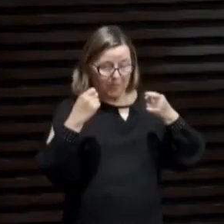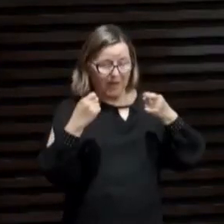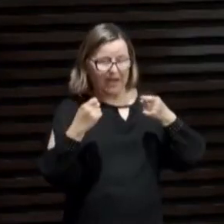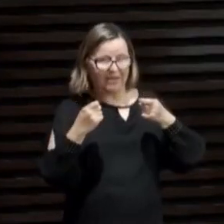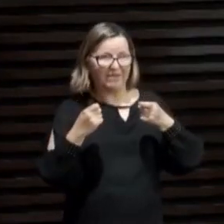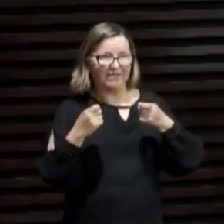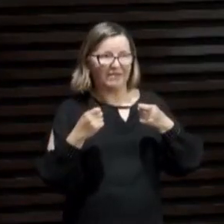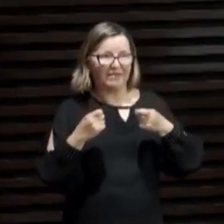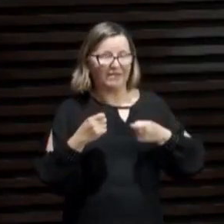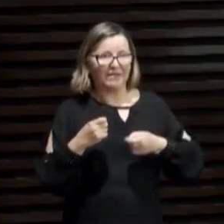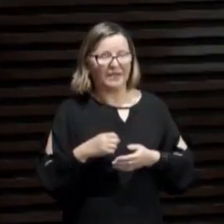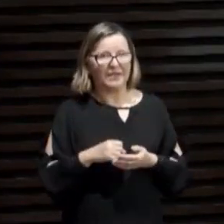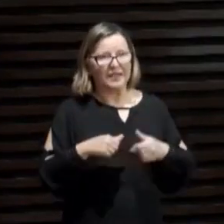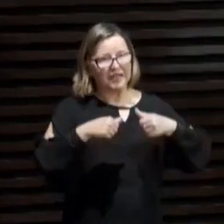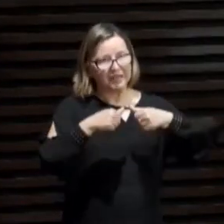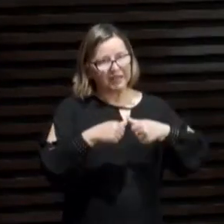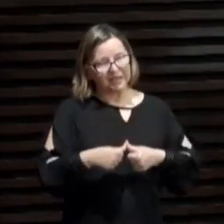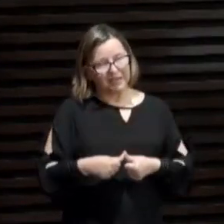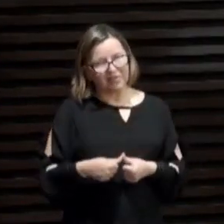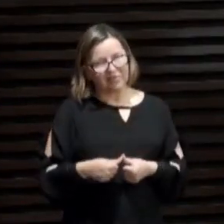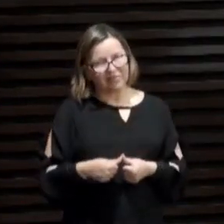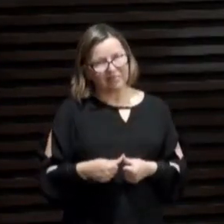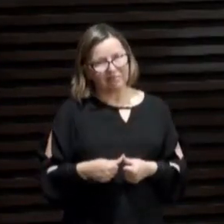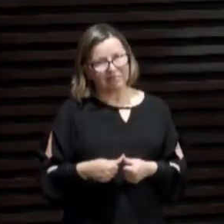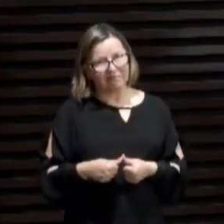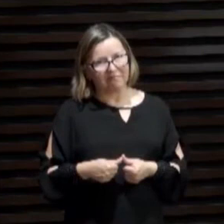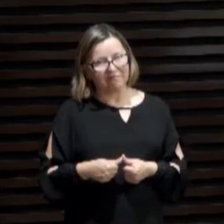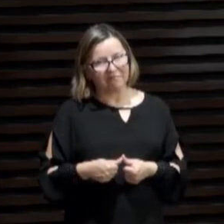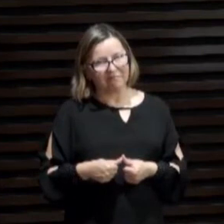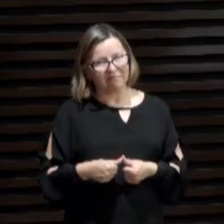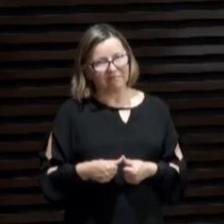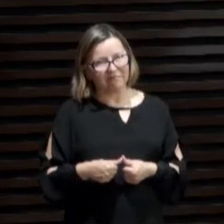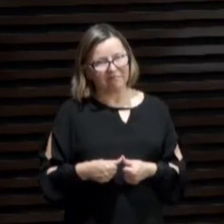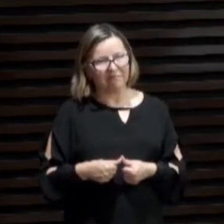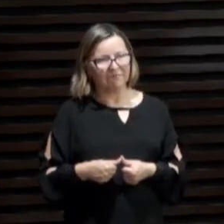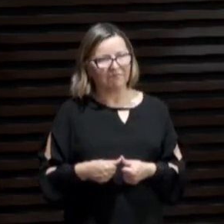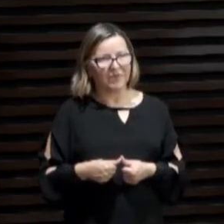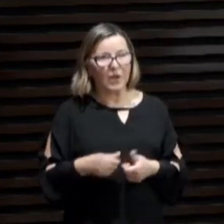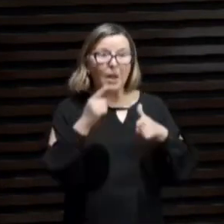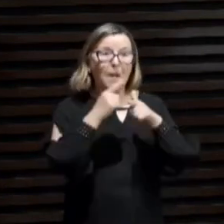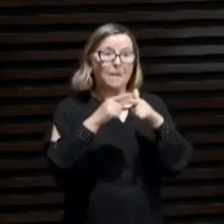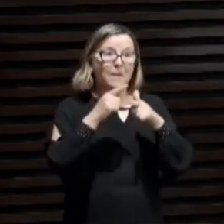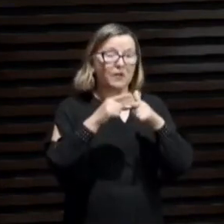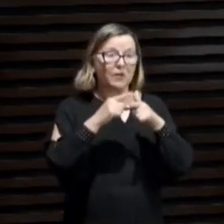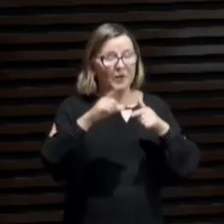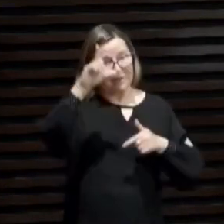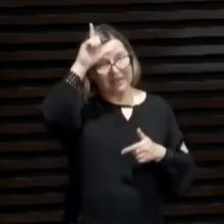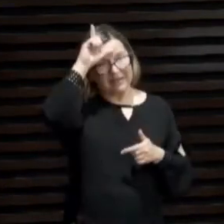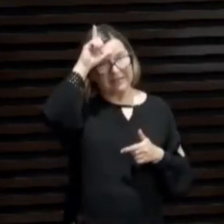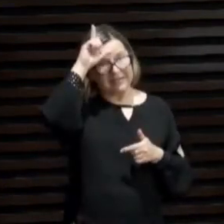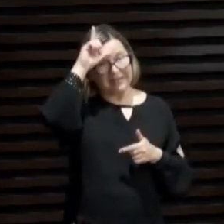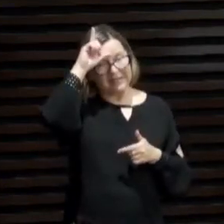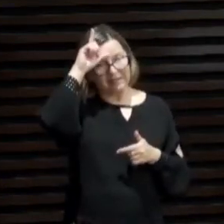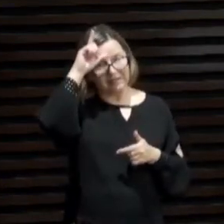causar uma ameaça na liderança de Moisés. Ele viu como uma tentativa de